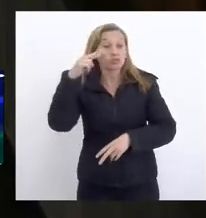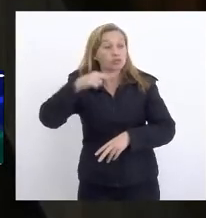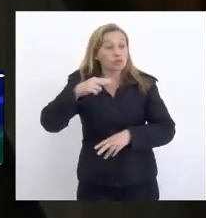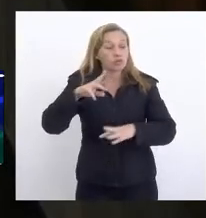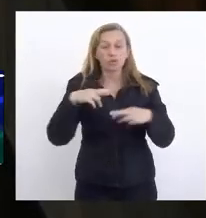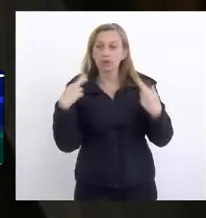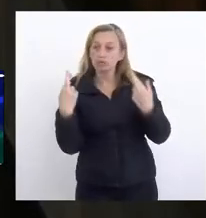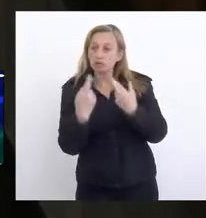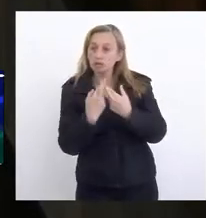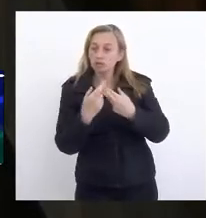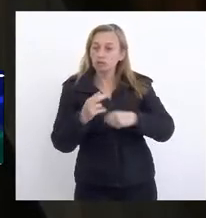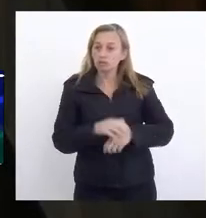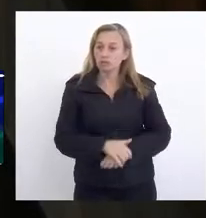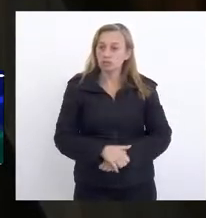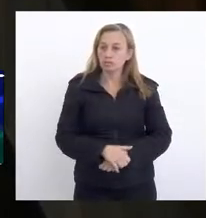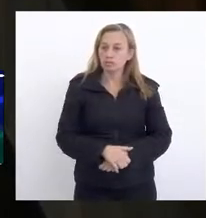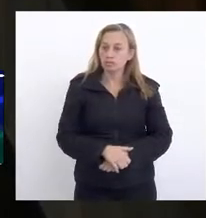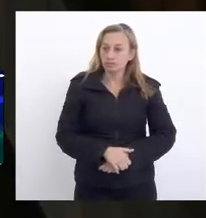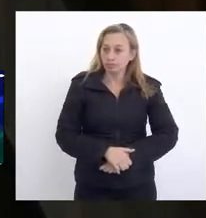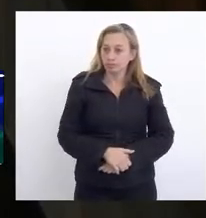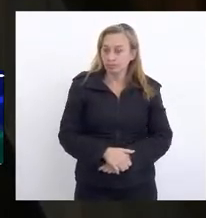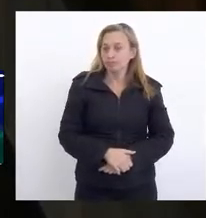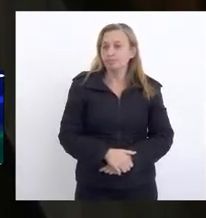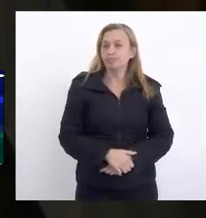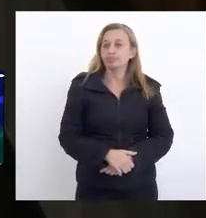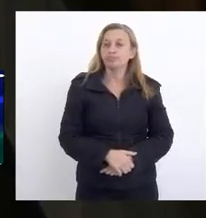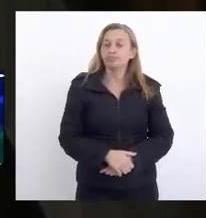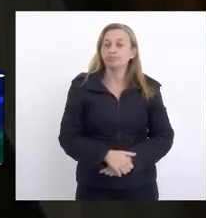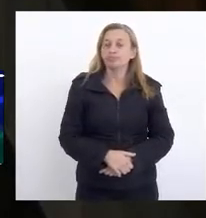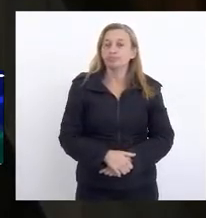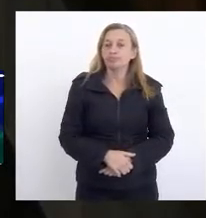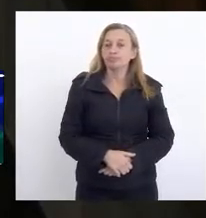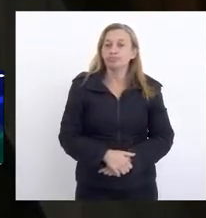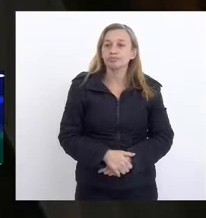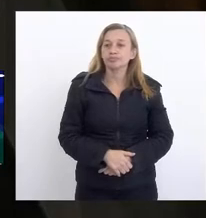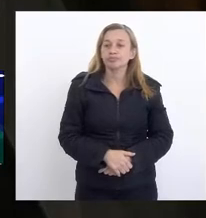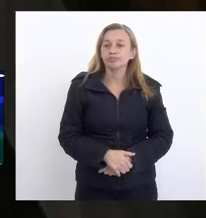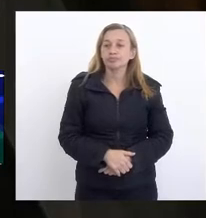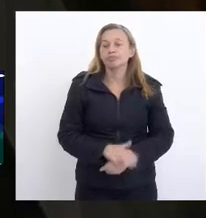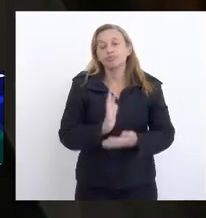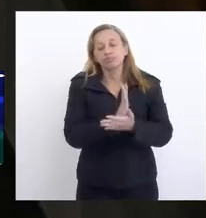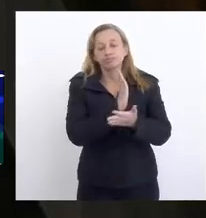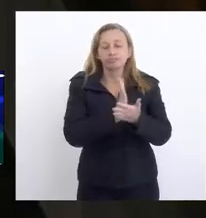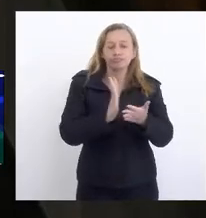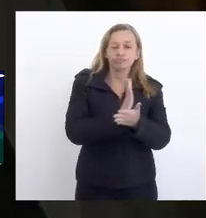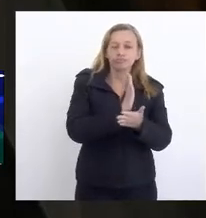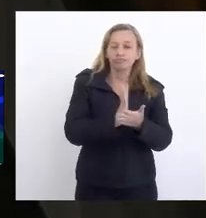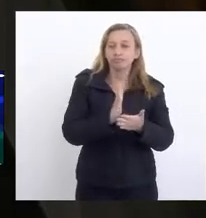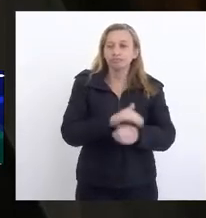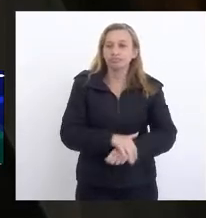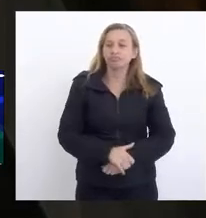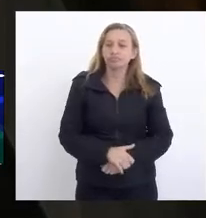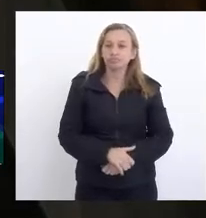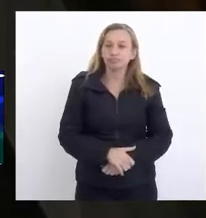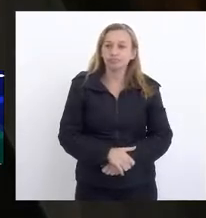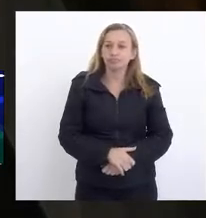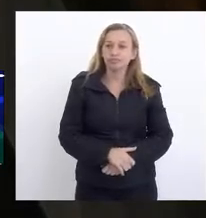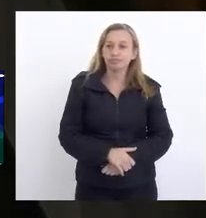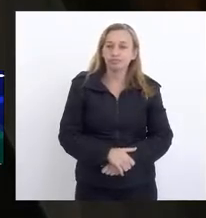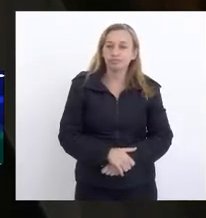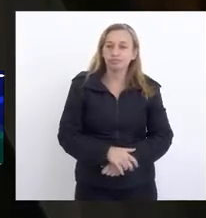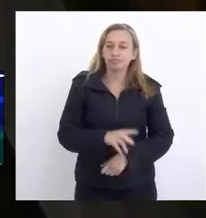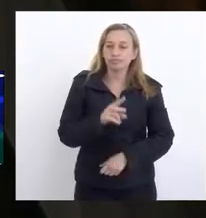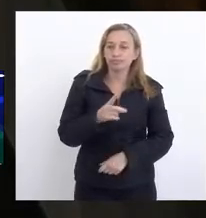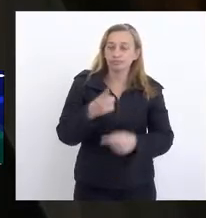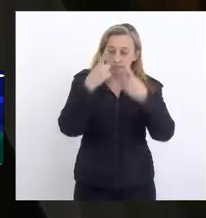de forma ruidosa e de algumas vezes até de forma